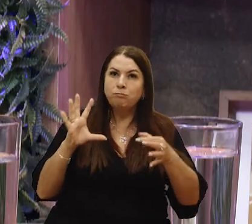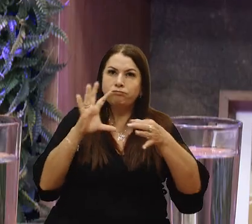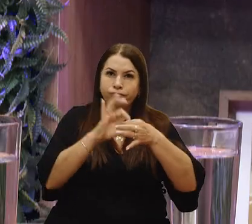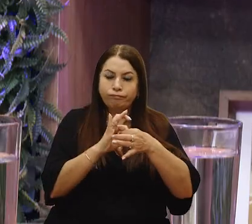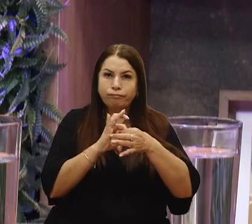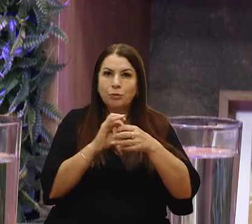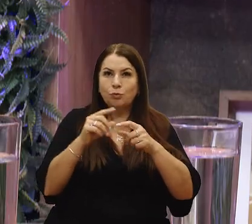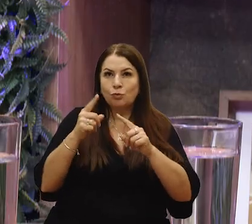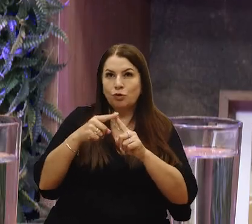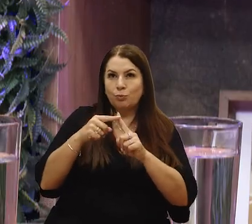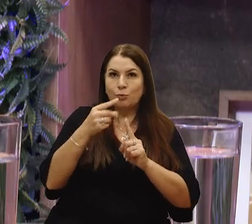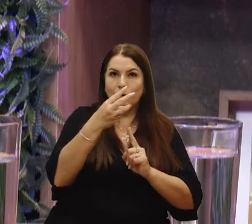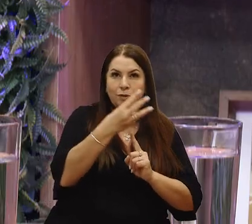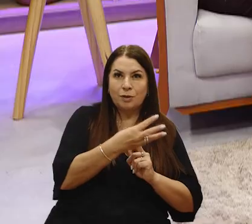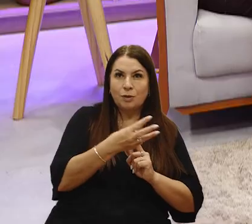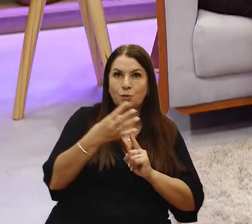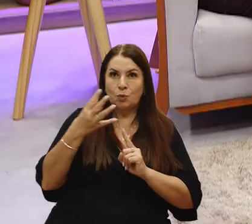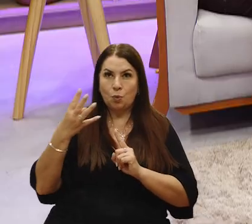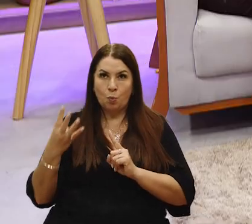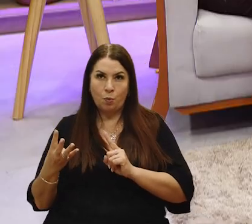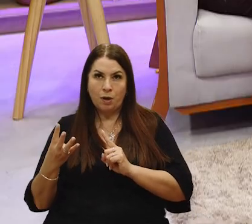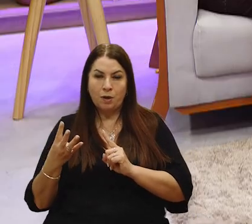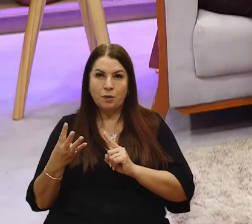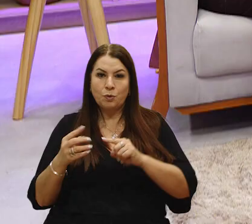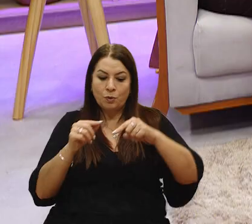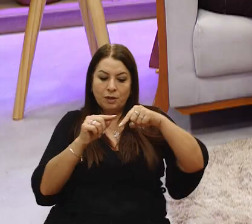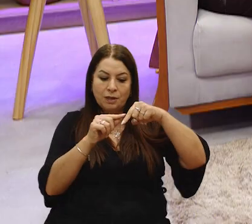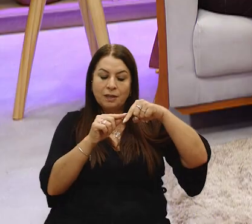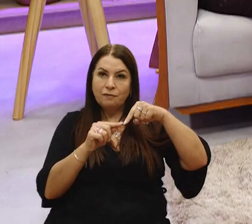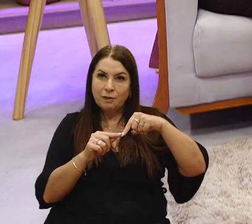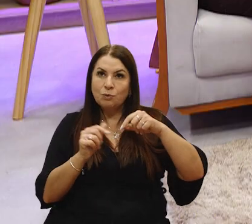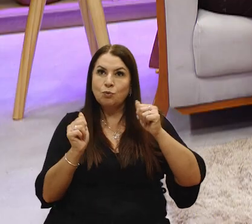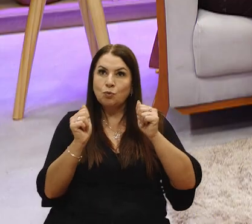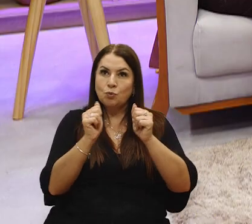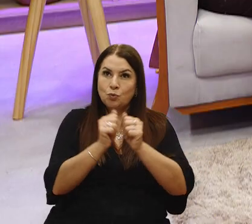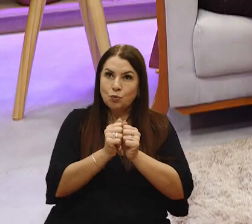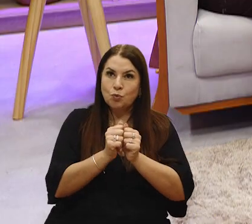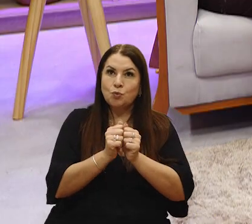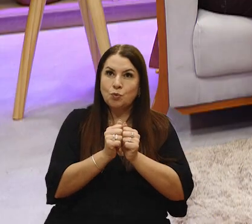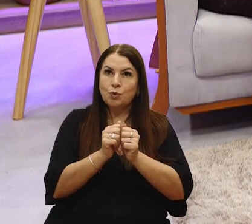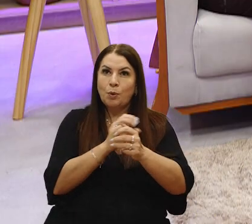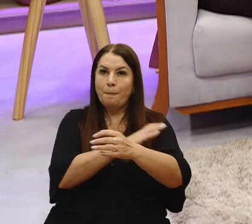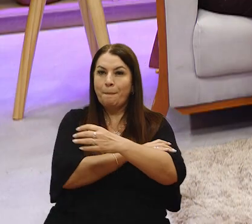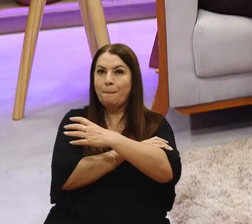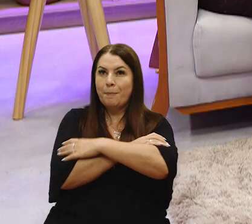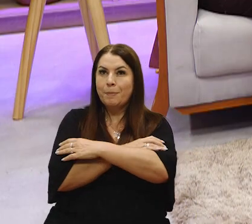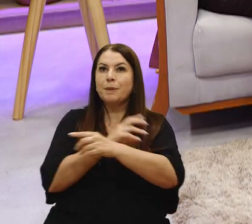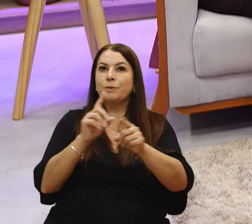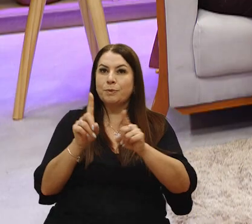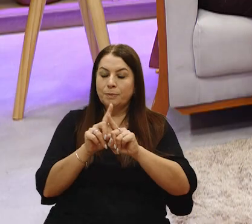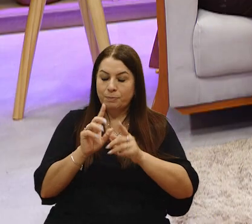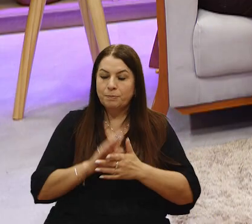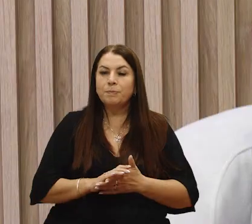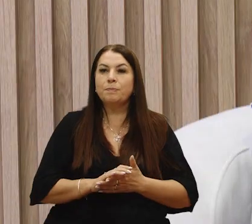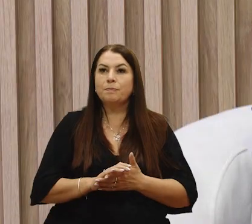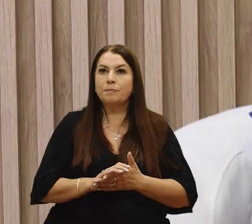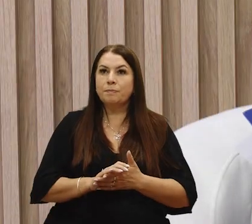de clareza sobre a patologia. E como que a gente pode, como é que ele se parece, só pra gente entender, assim,